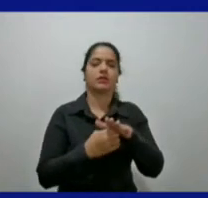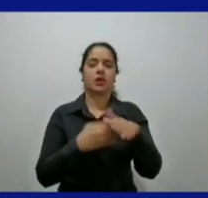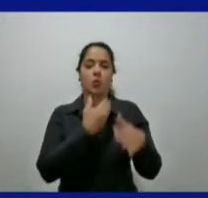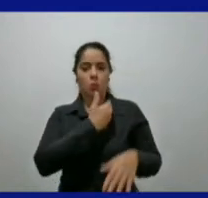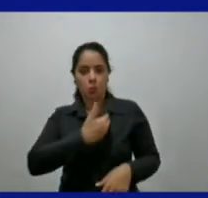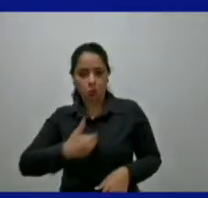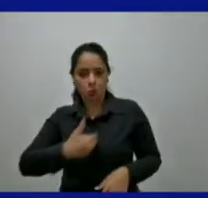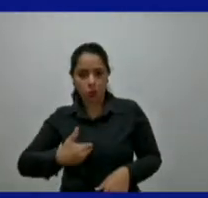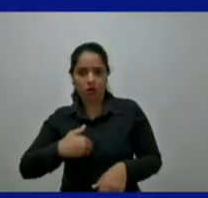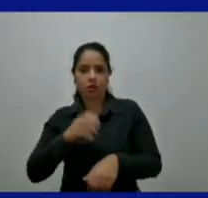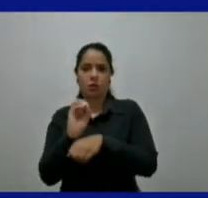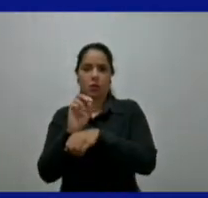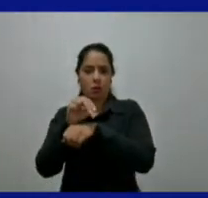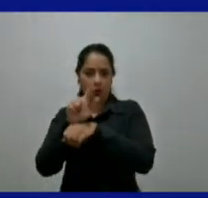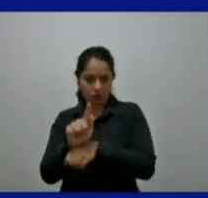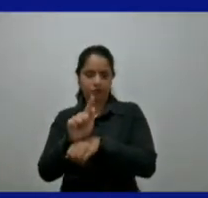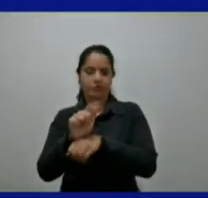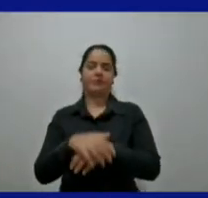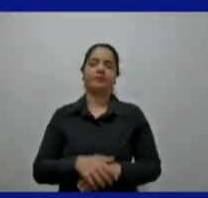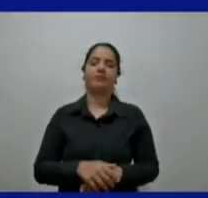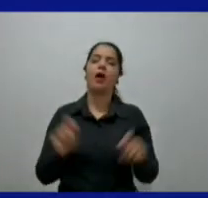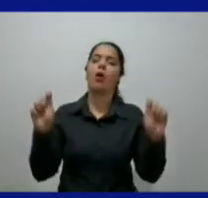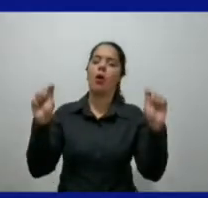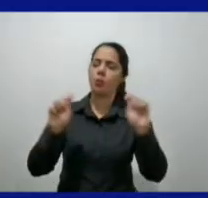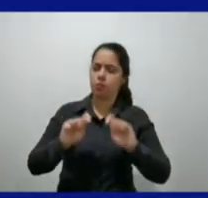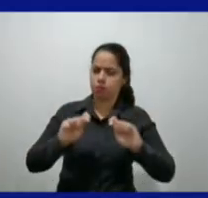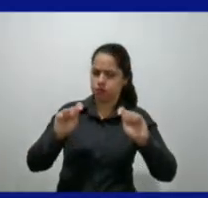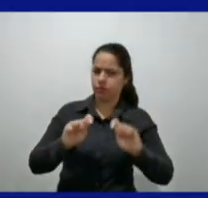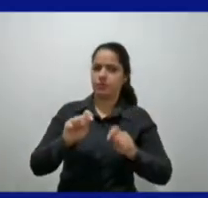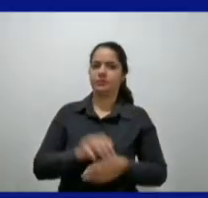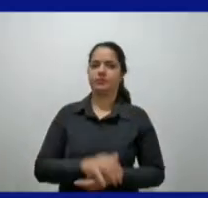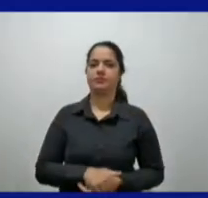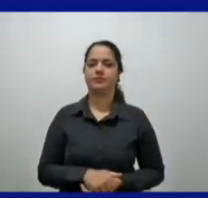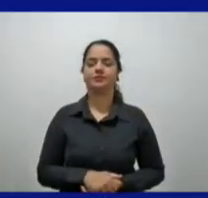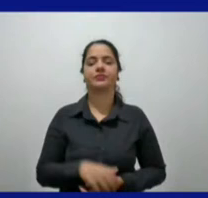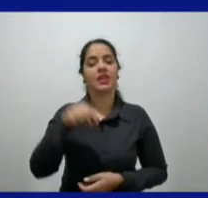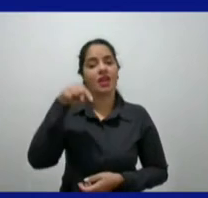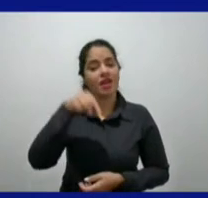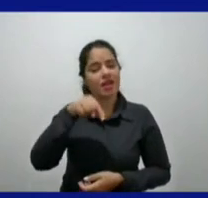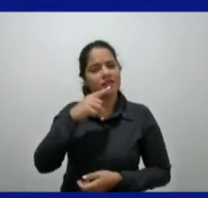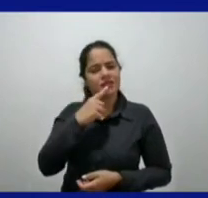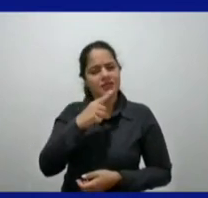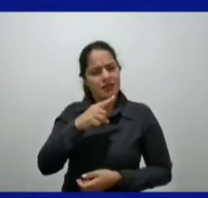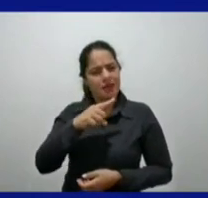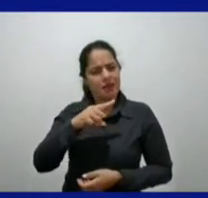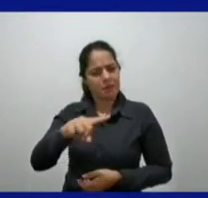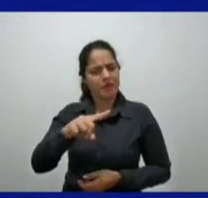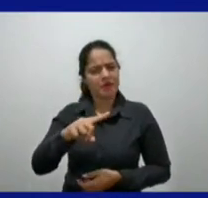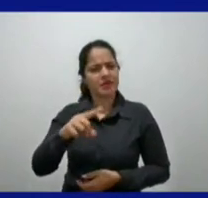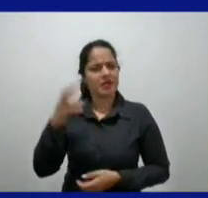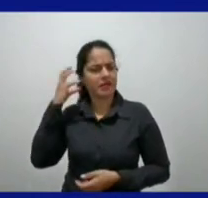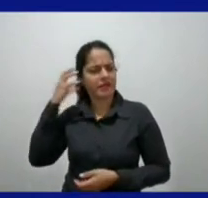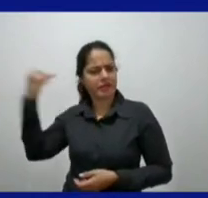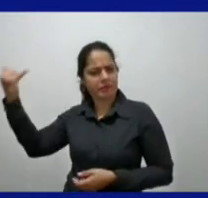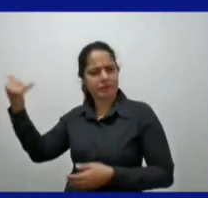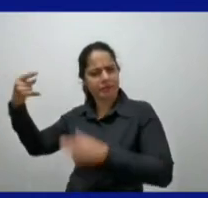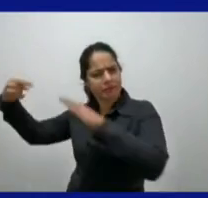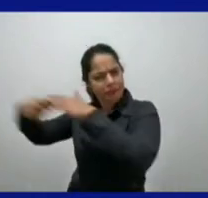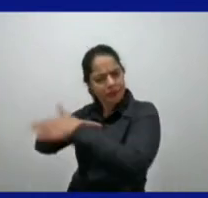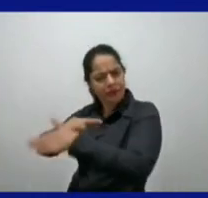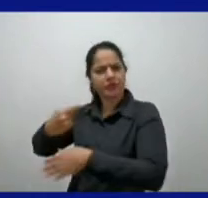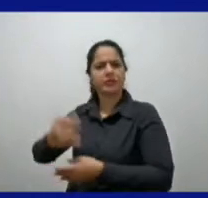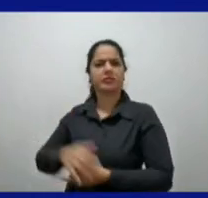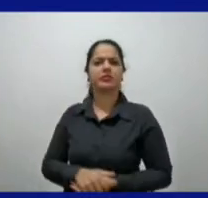Essa semana, eu fui entrevistado para uma rádio e me perguntou qual era a